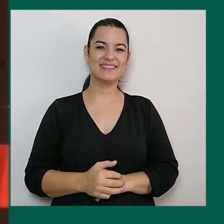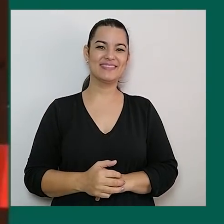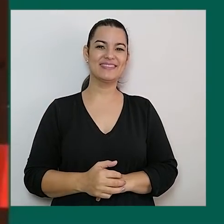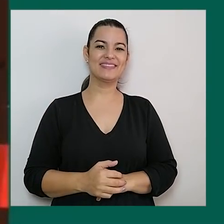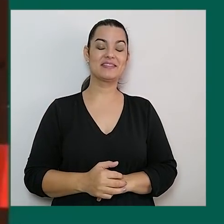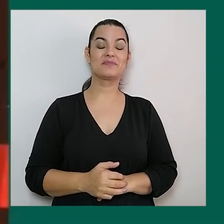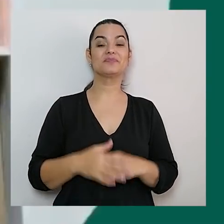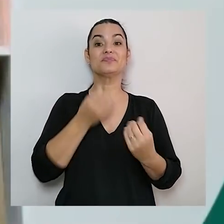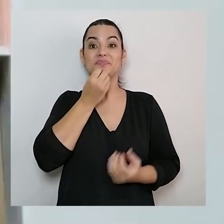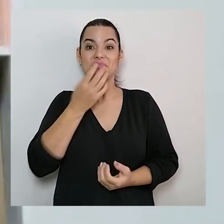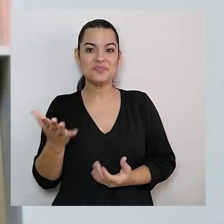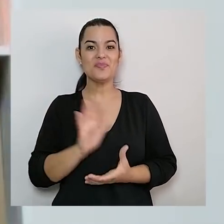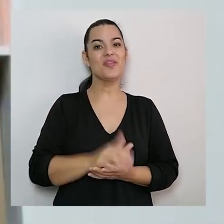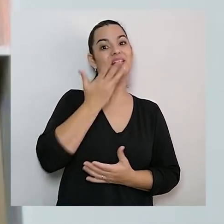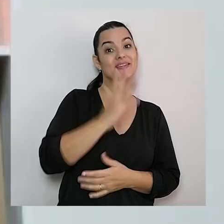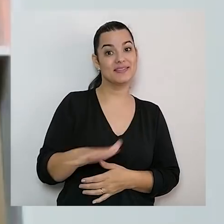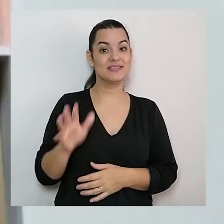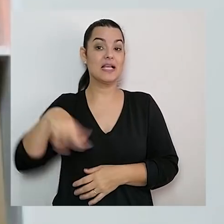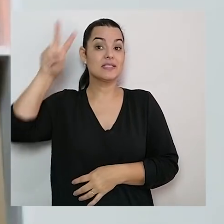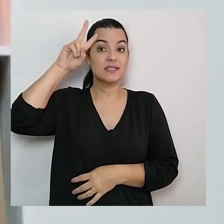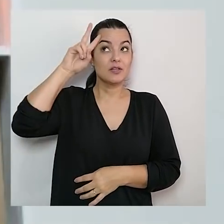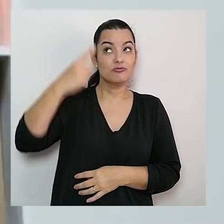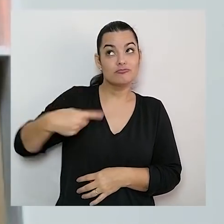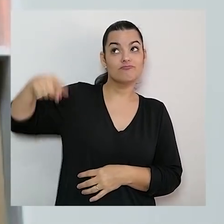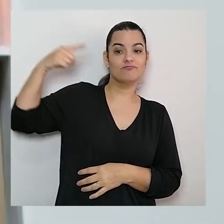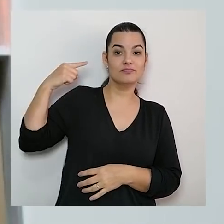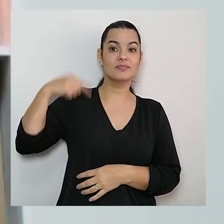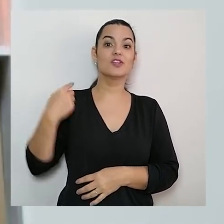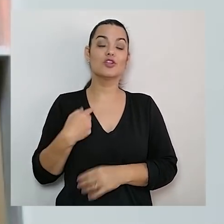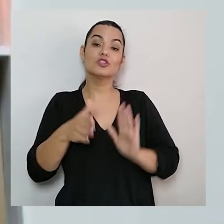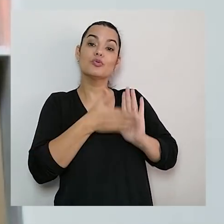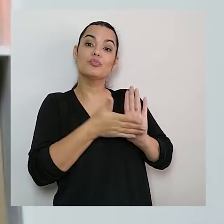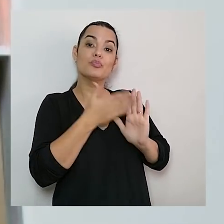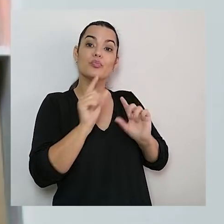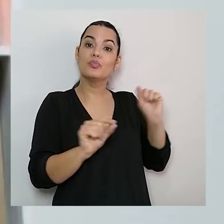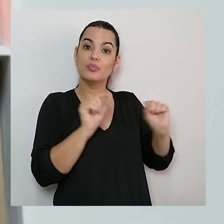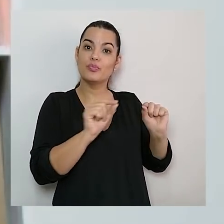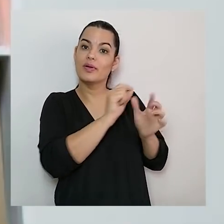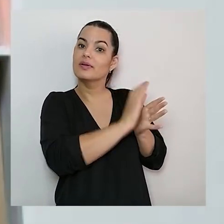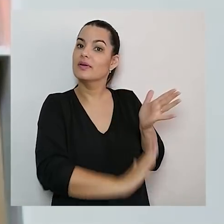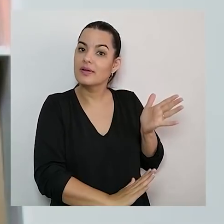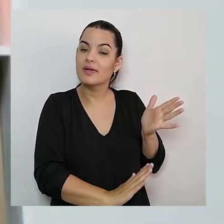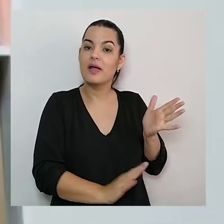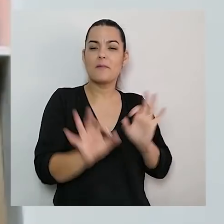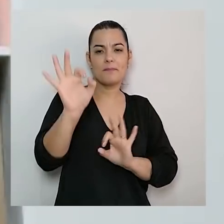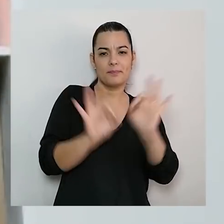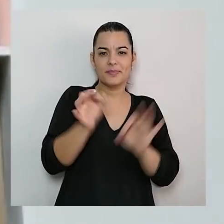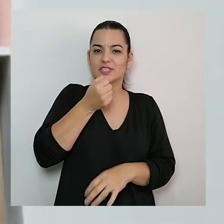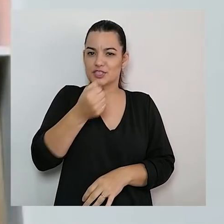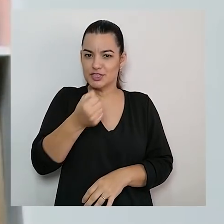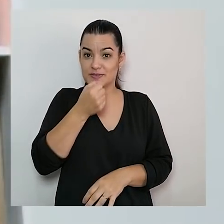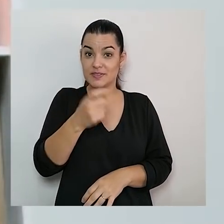outra. Bom, crianças, na segunda-feira nós fizemos como proposta o planejamento da